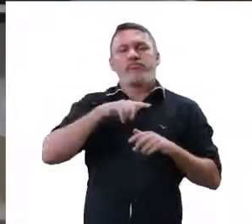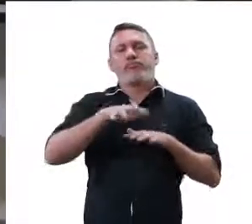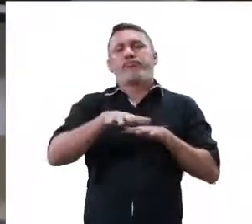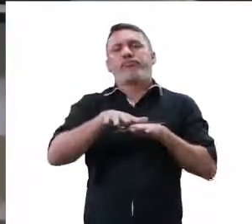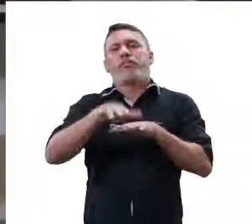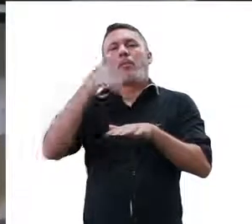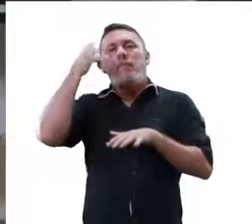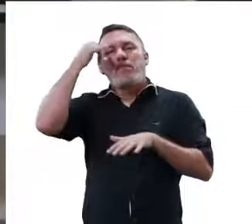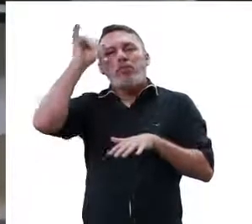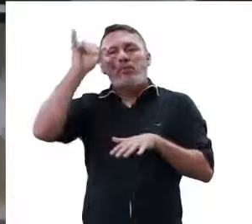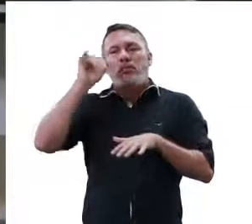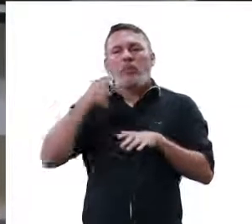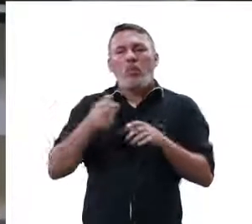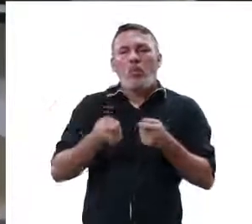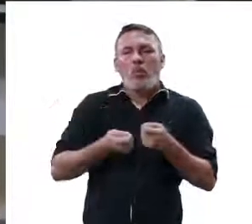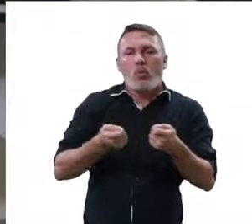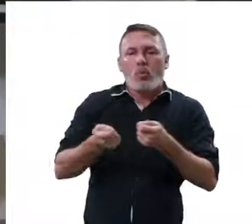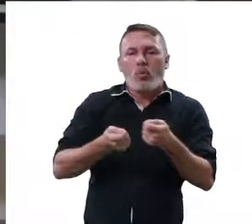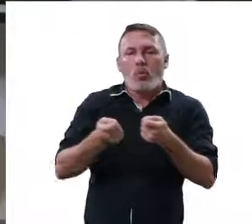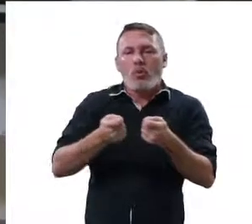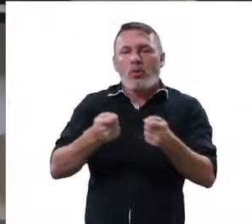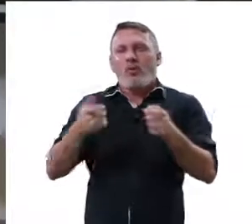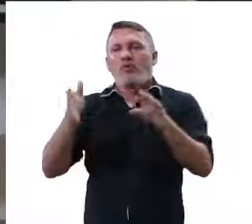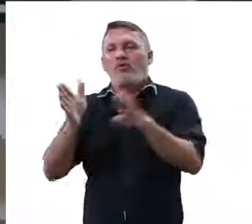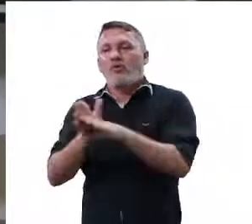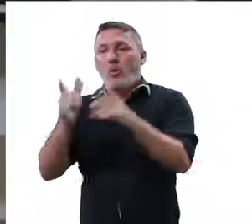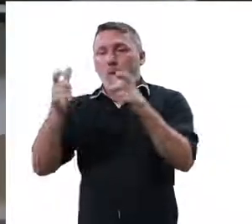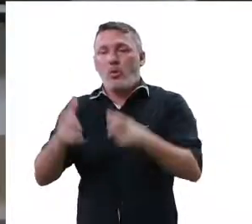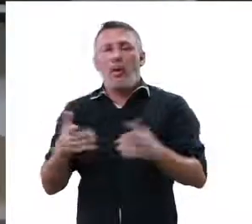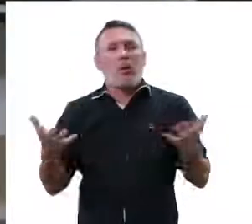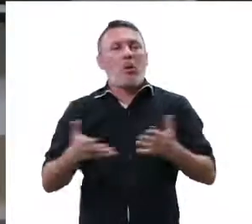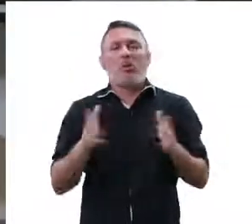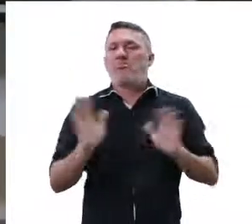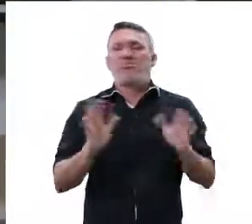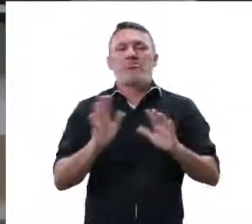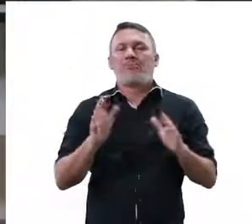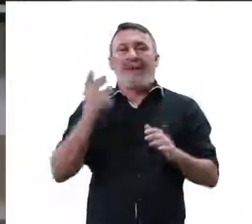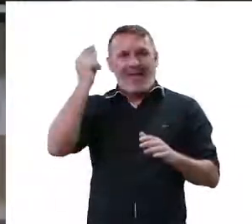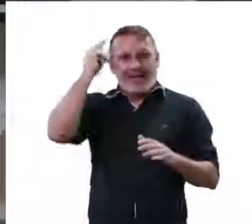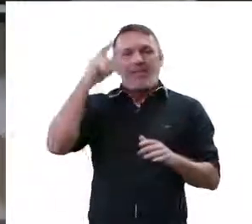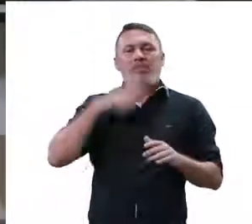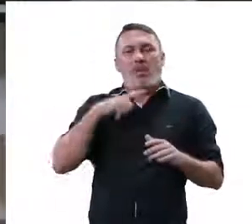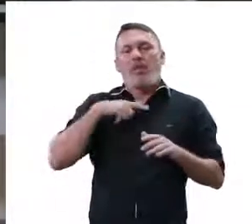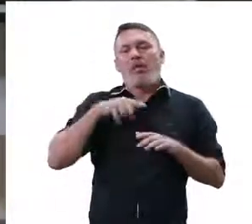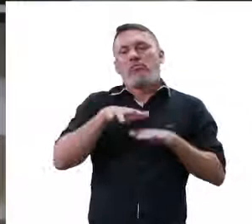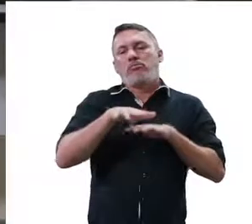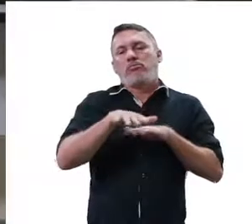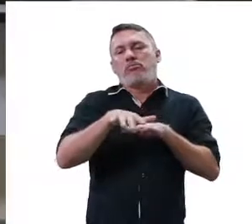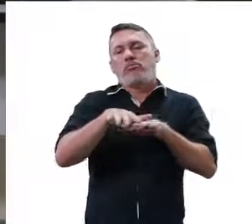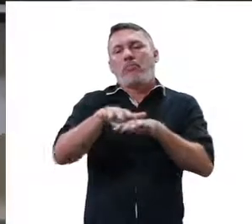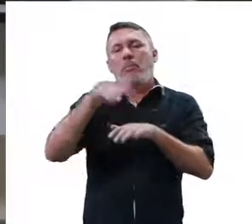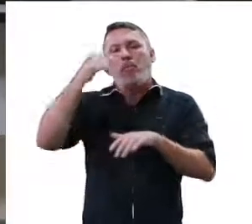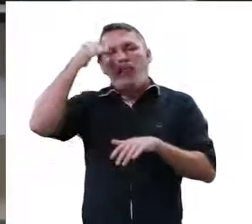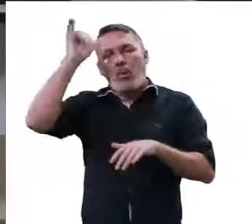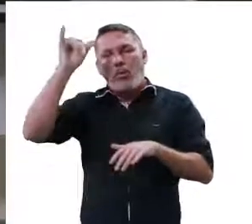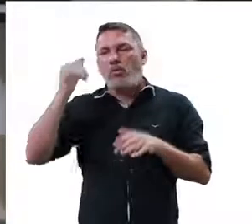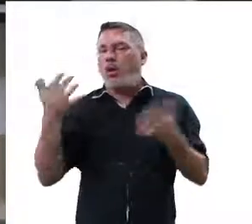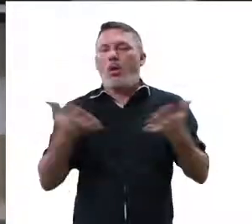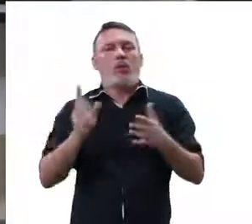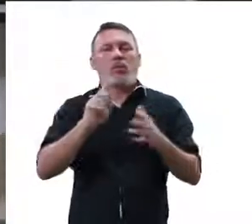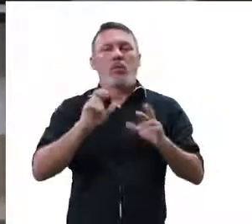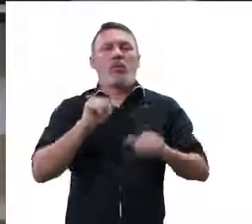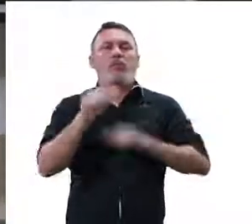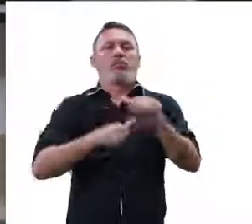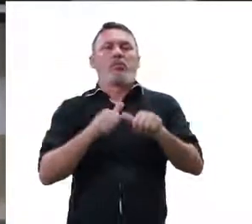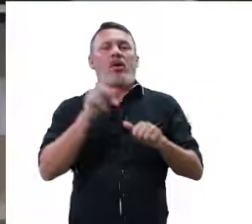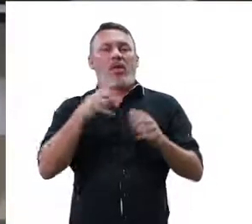né, pelos pastos, até os mercados. Agora não, você bota os bois tudo dentro de um caminhão, atravessa as estradas